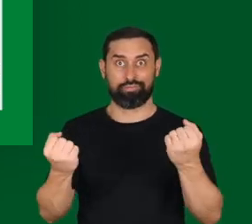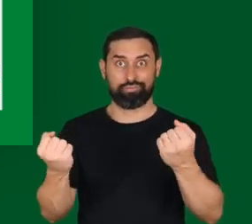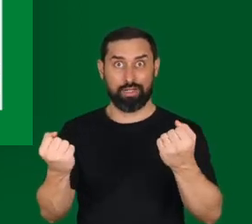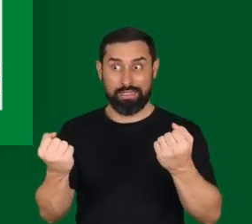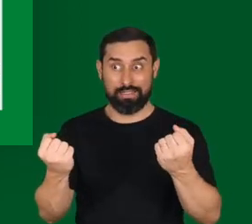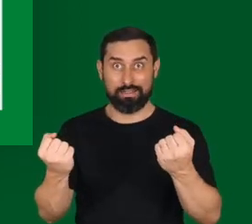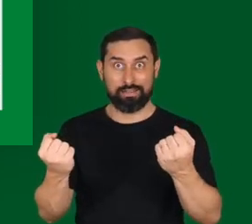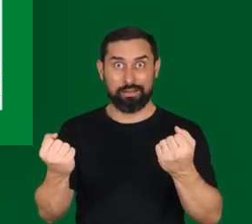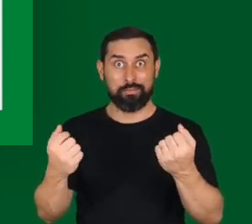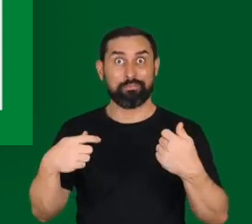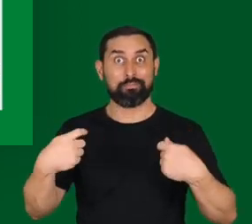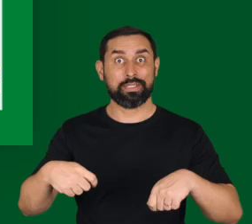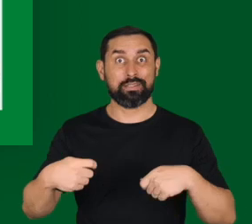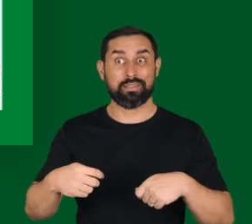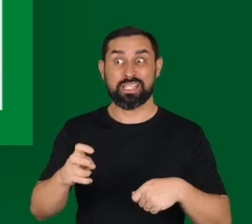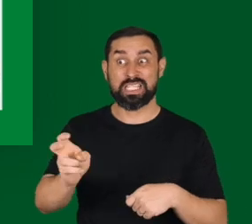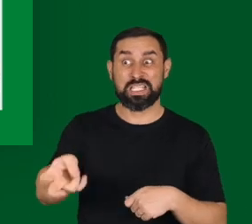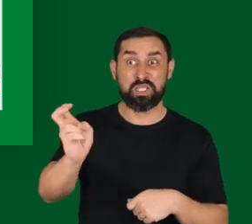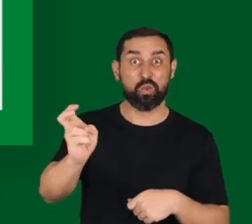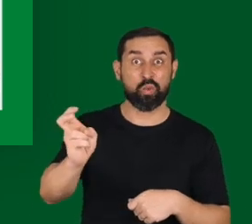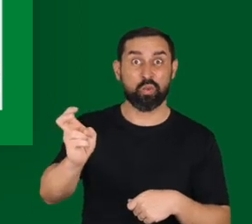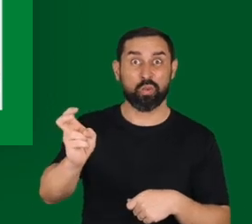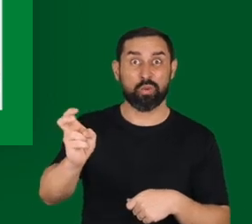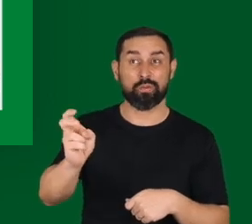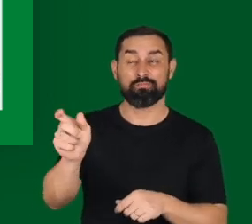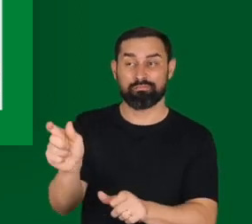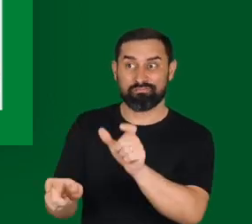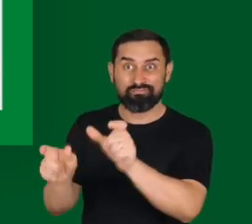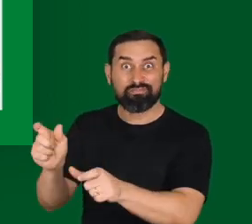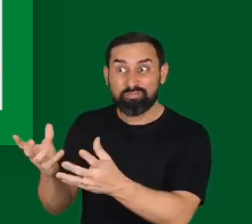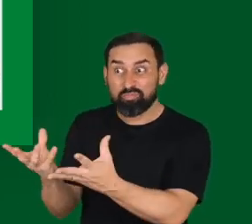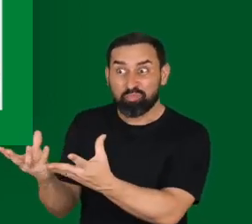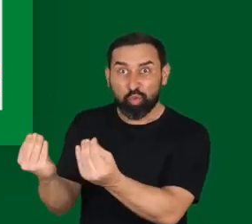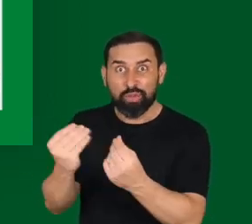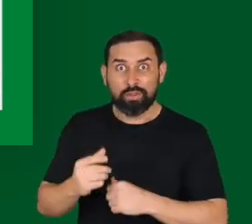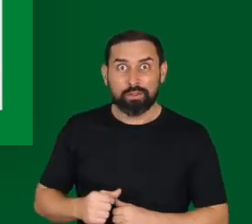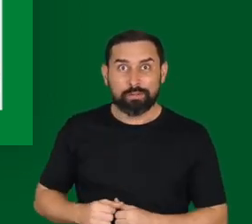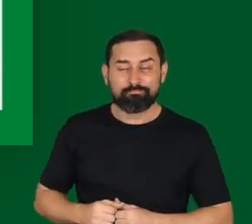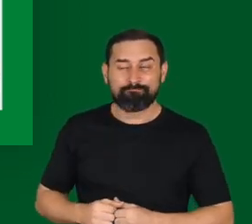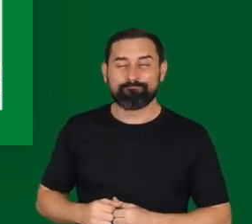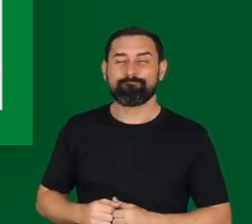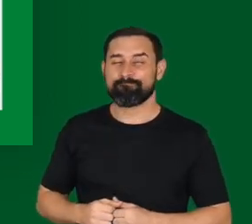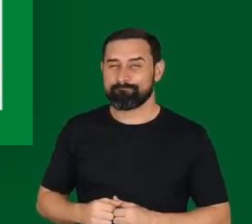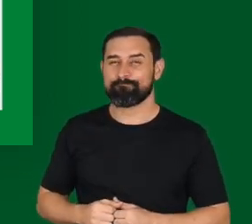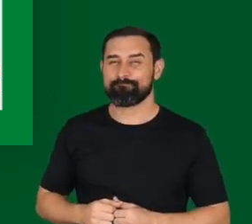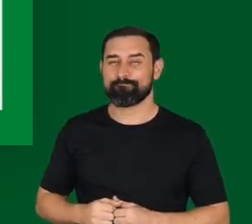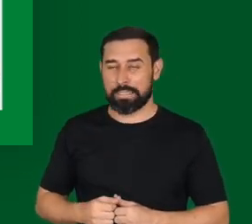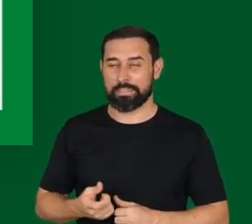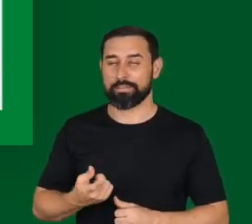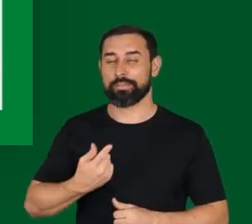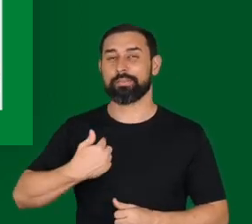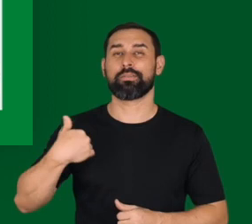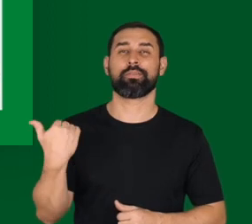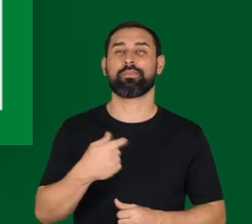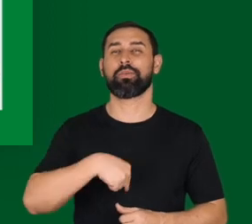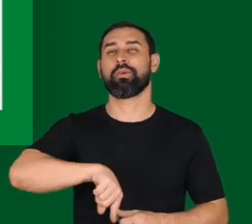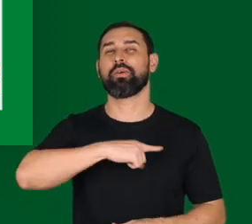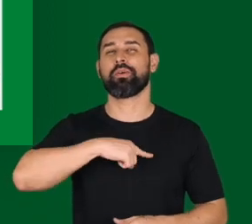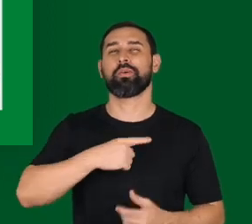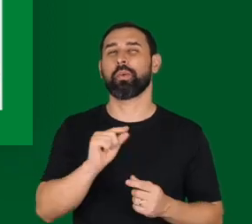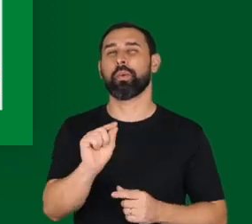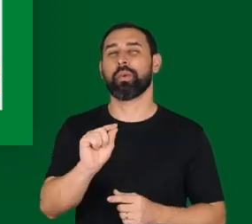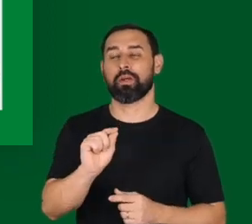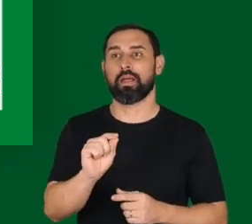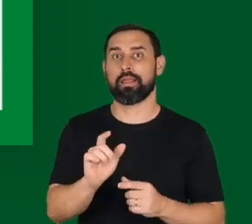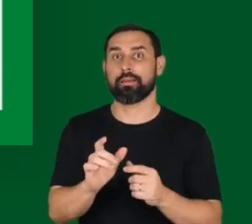uma viatura para 5, a gente vai estar se tratando de um acidente com múltiplas vítimas. Então, sempre a gente